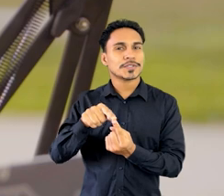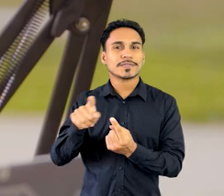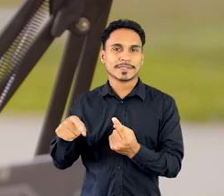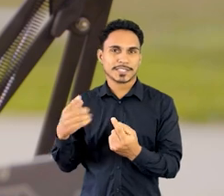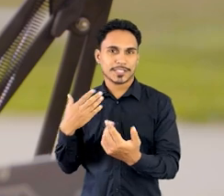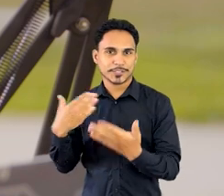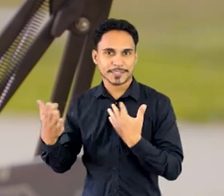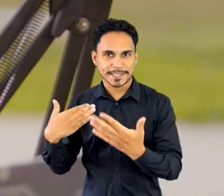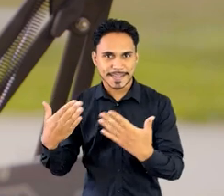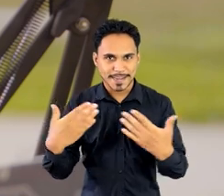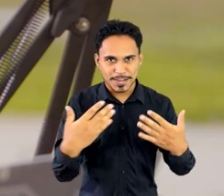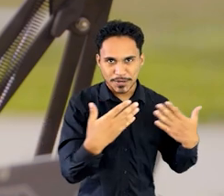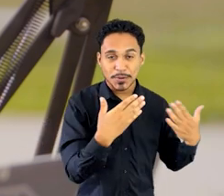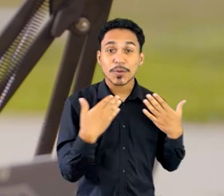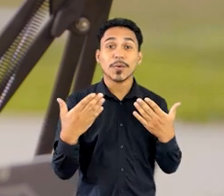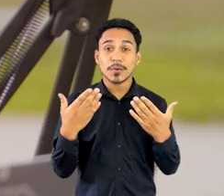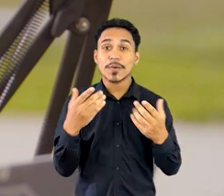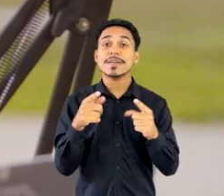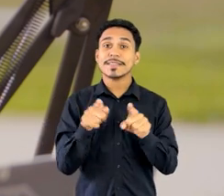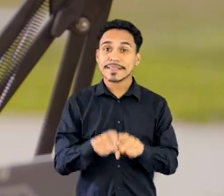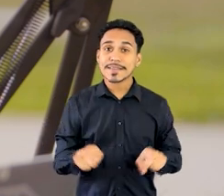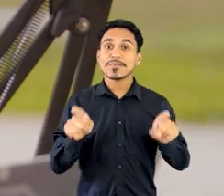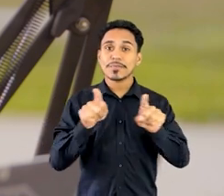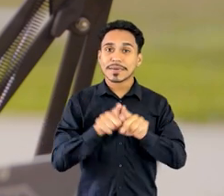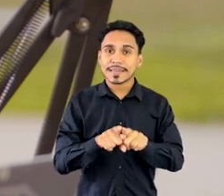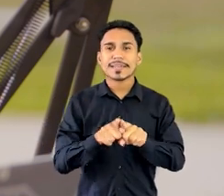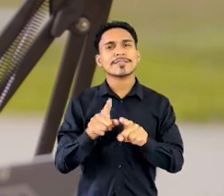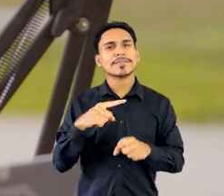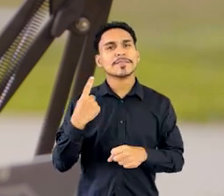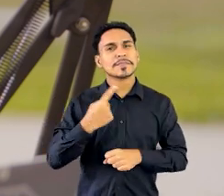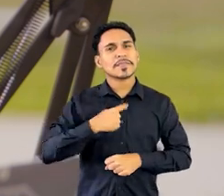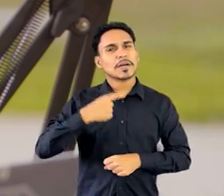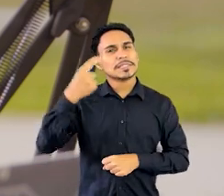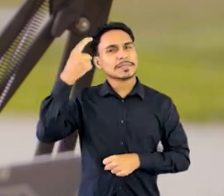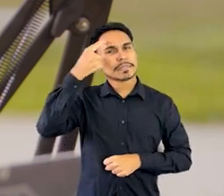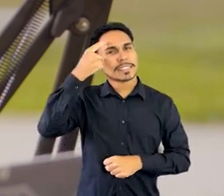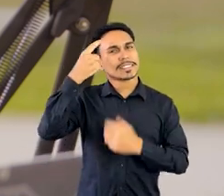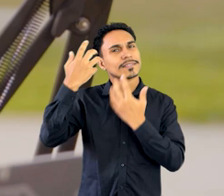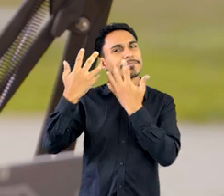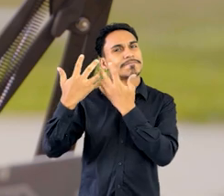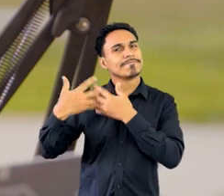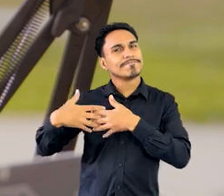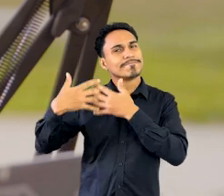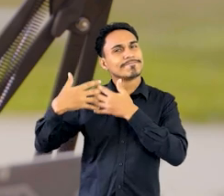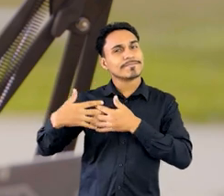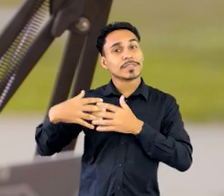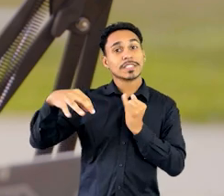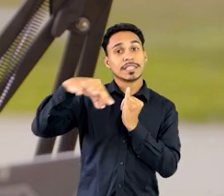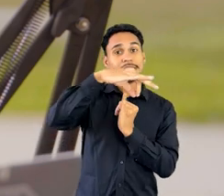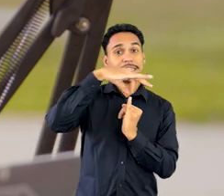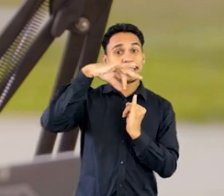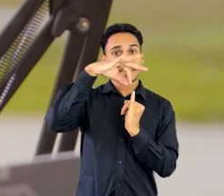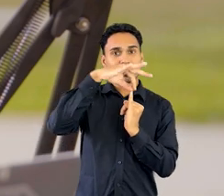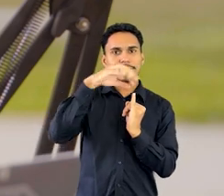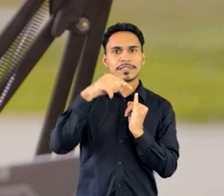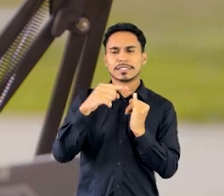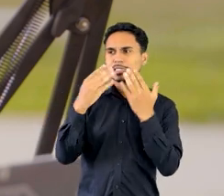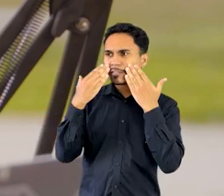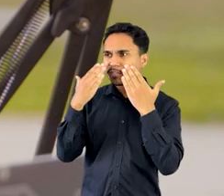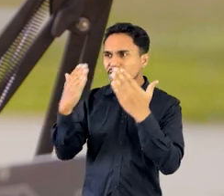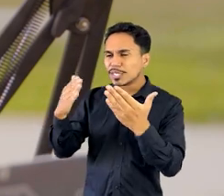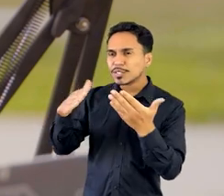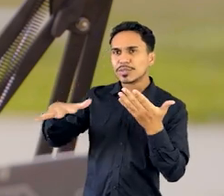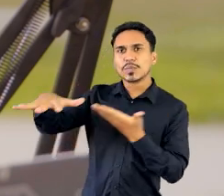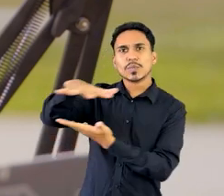encontro mas também para sugerir uma reflexão sobre a atuação da instituição diante das transformações globais na